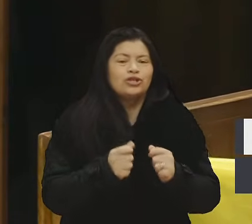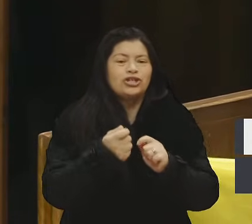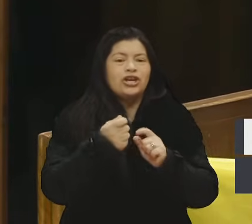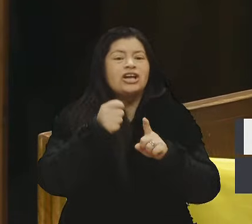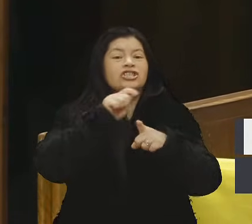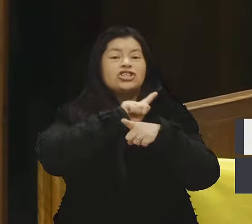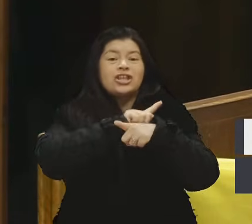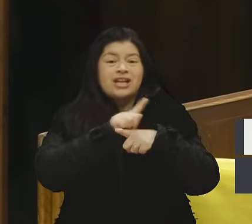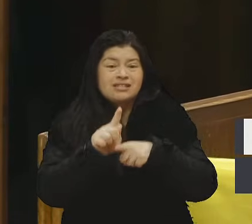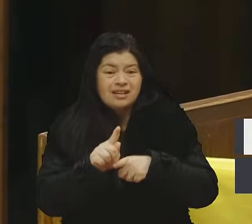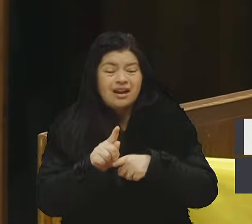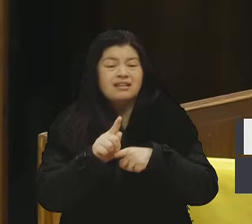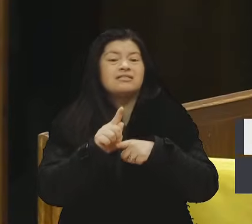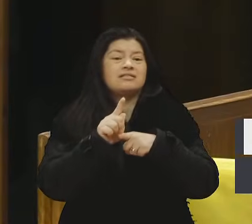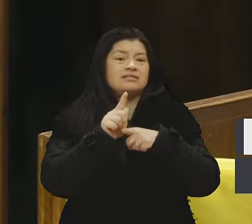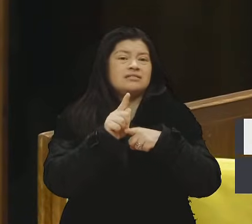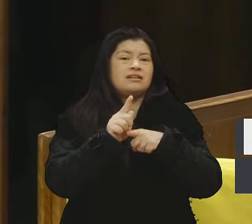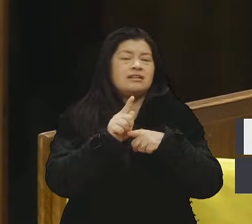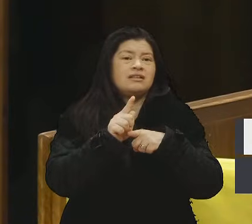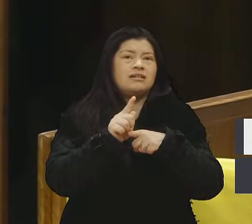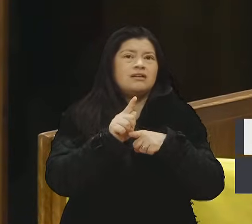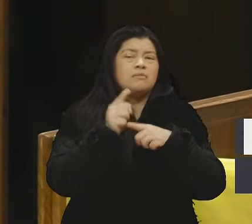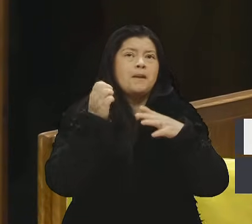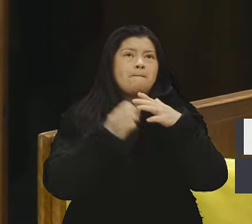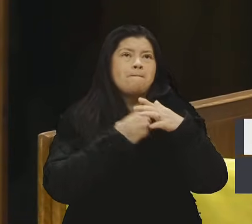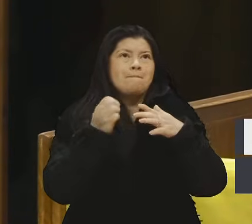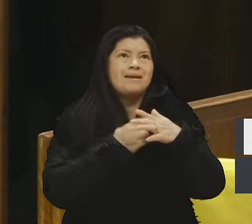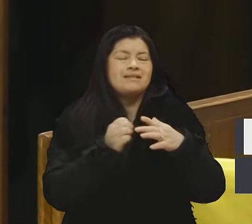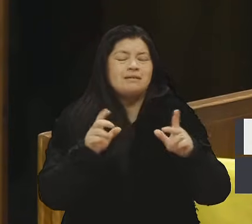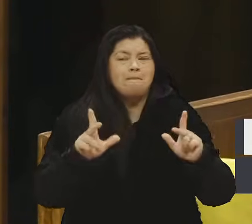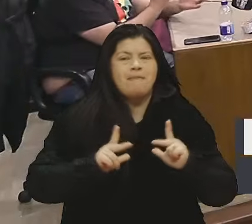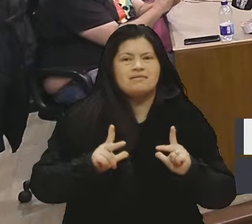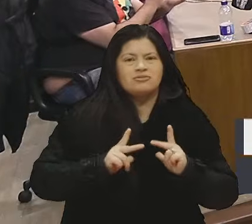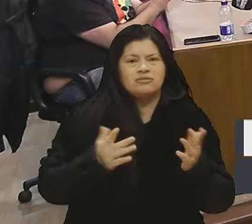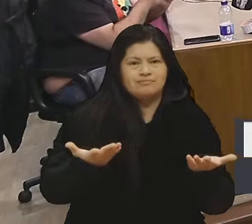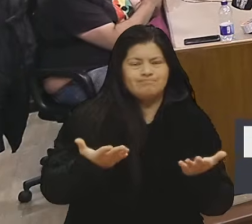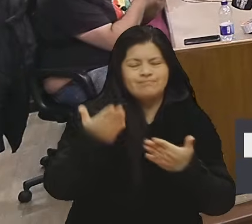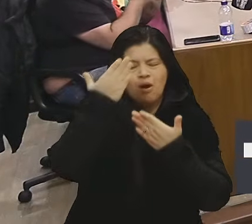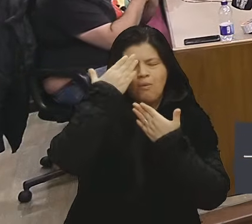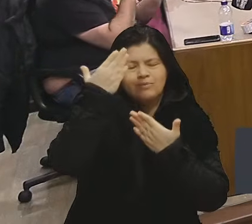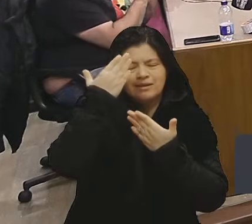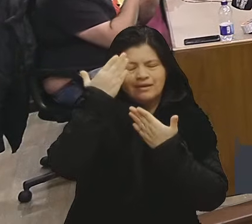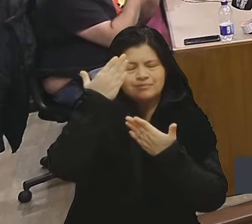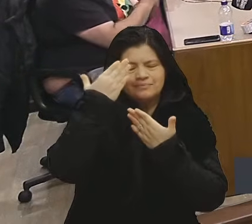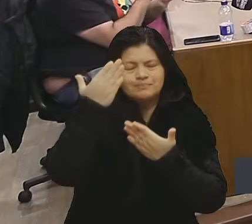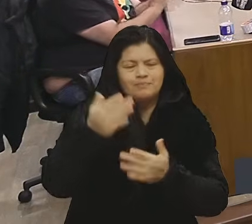uma concessionária, como eles dizem. É isso, muito obrigado.